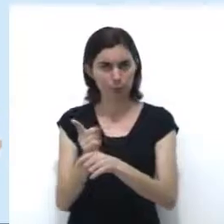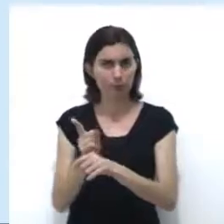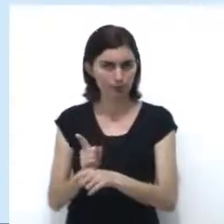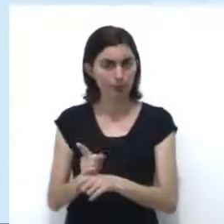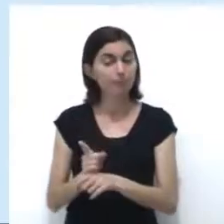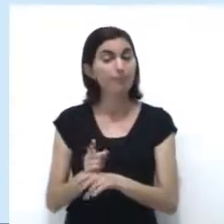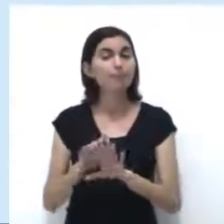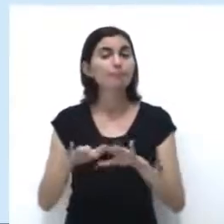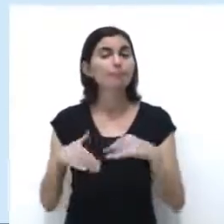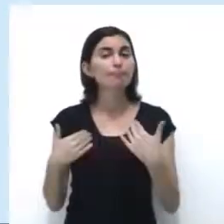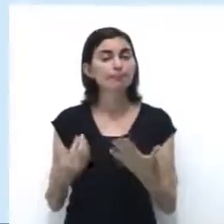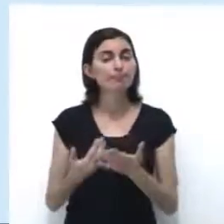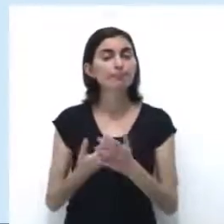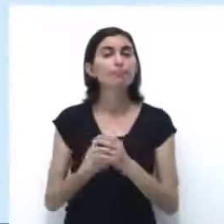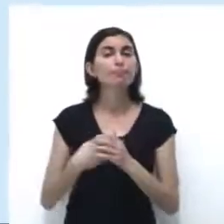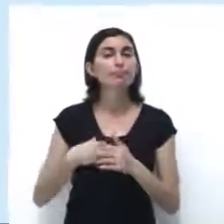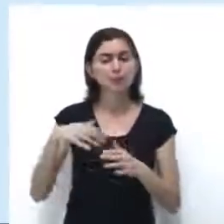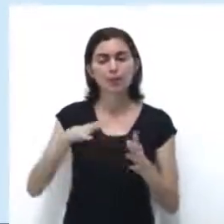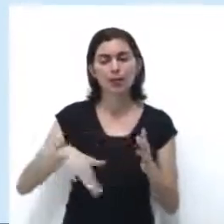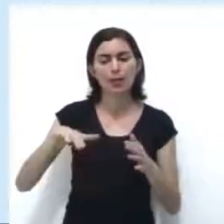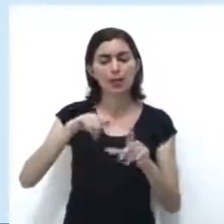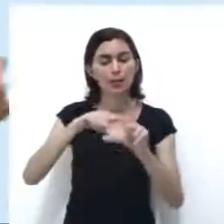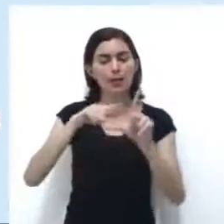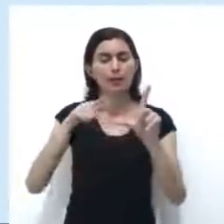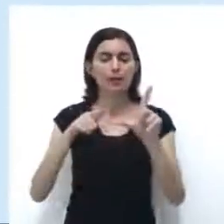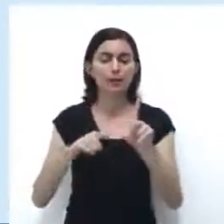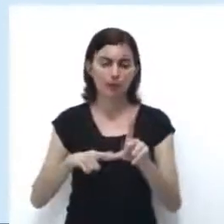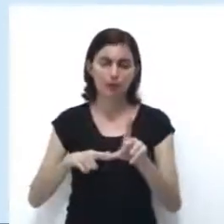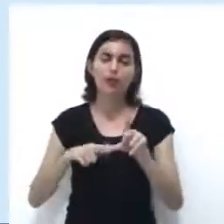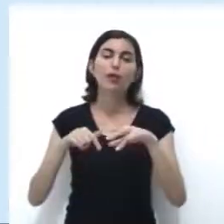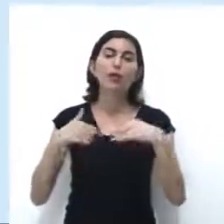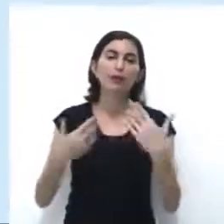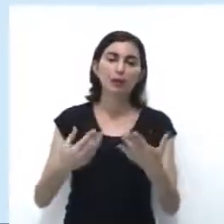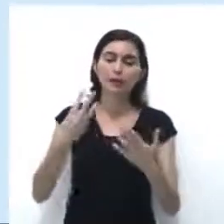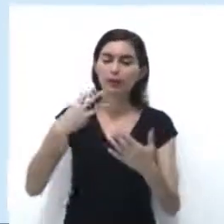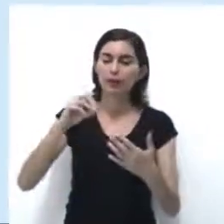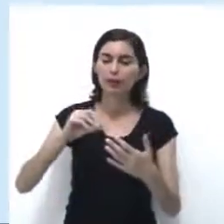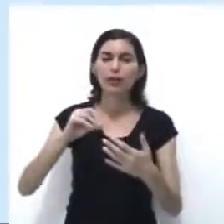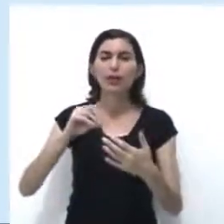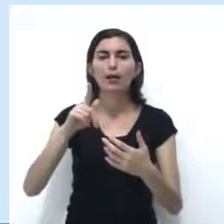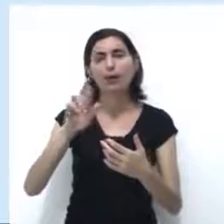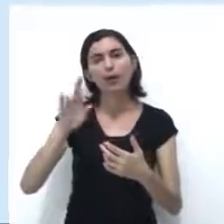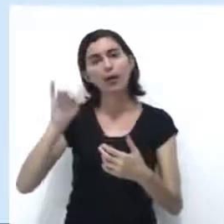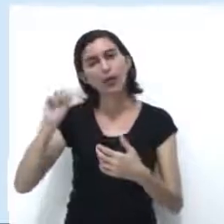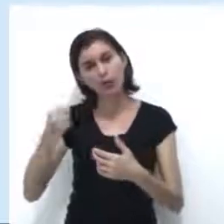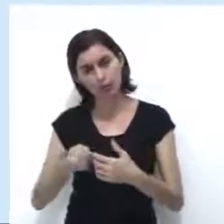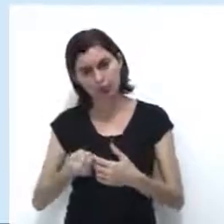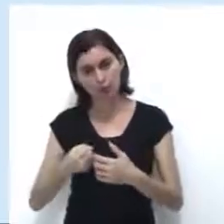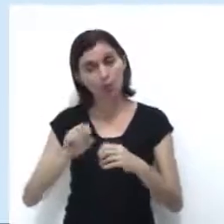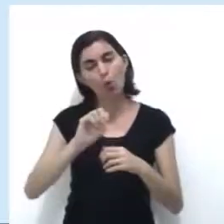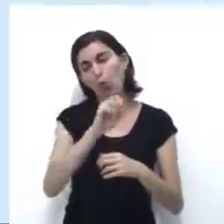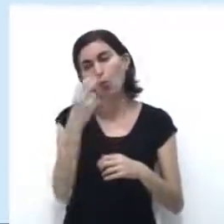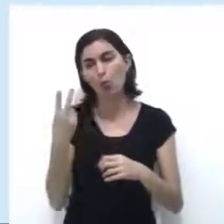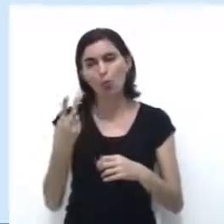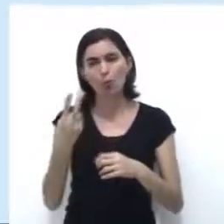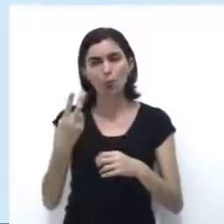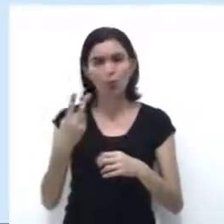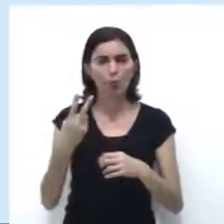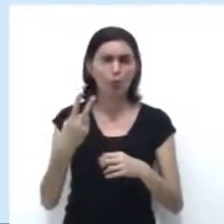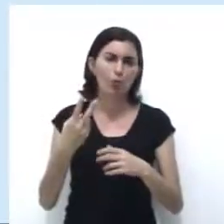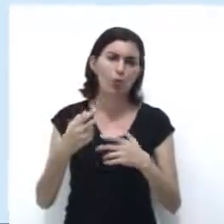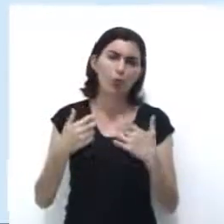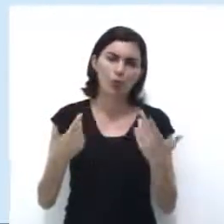minutos, tá? Então, em região angular, seriam então 30 graus. Ou